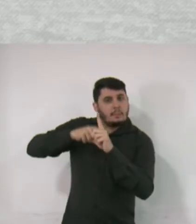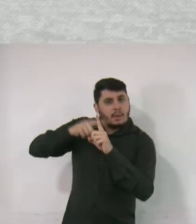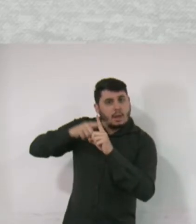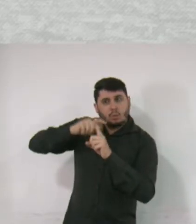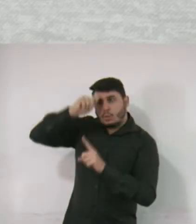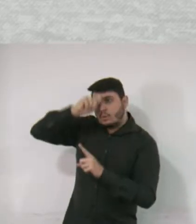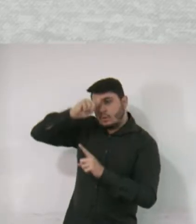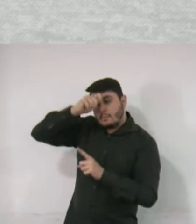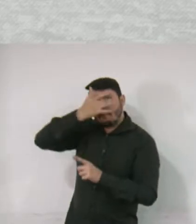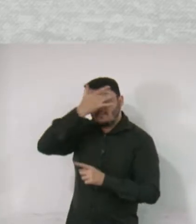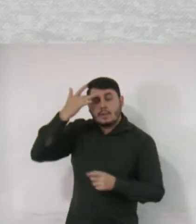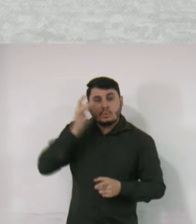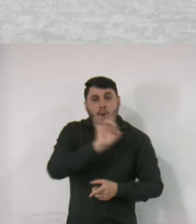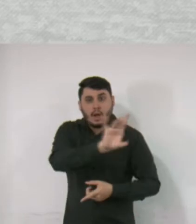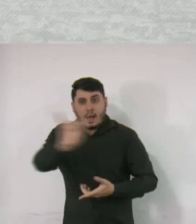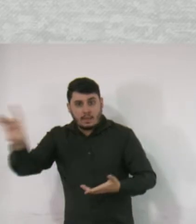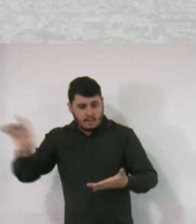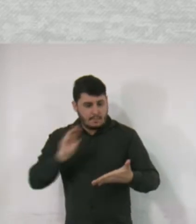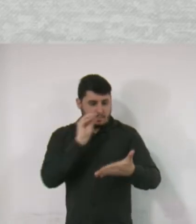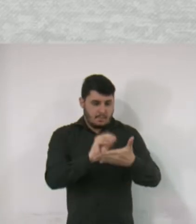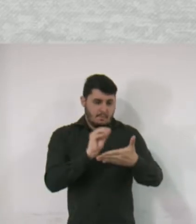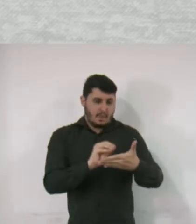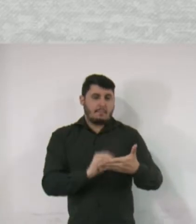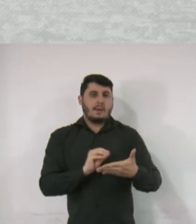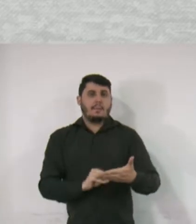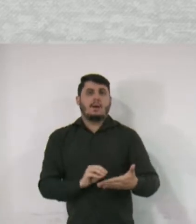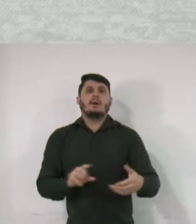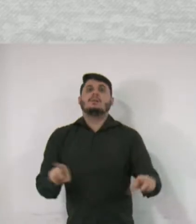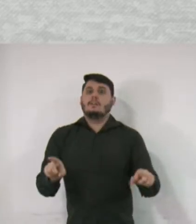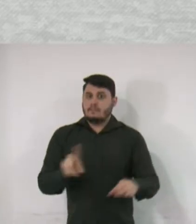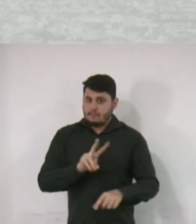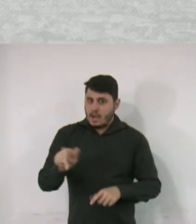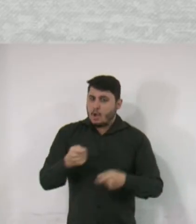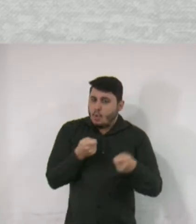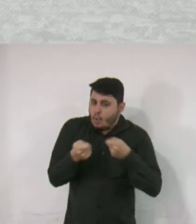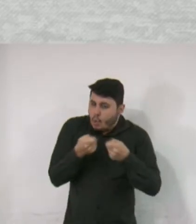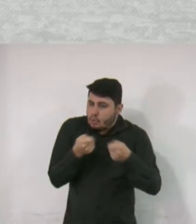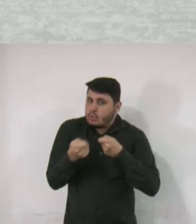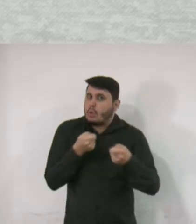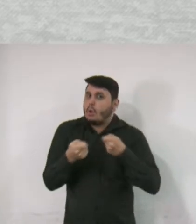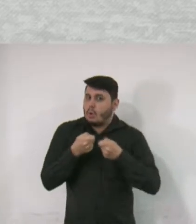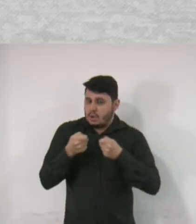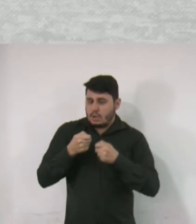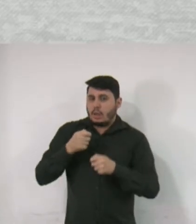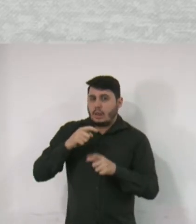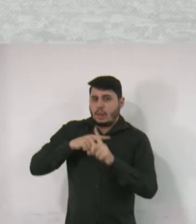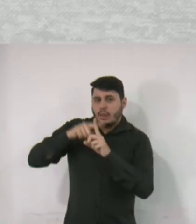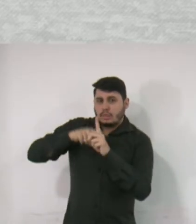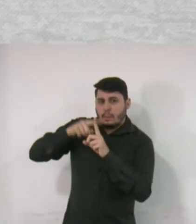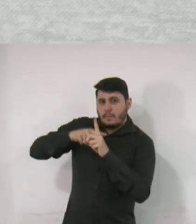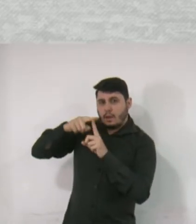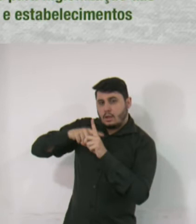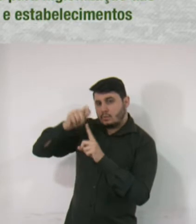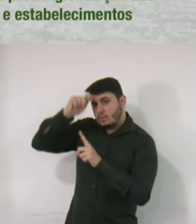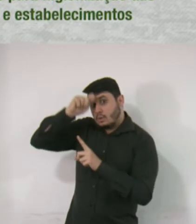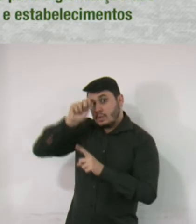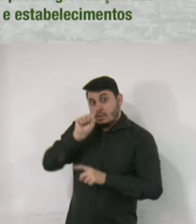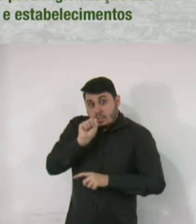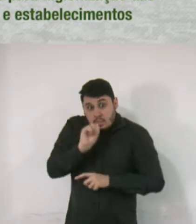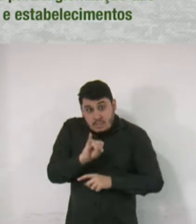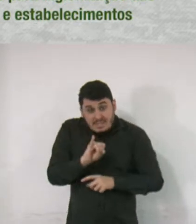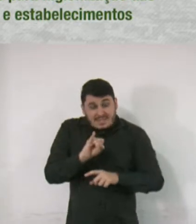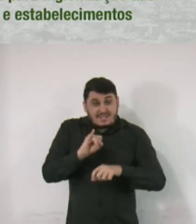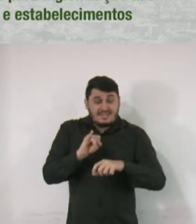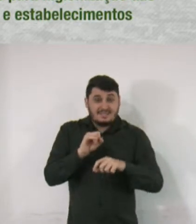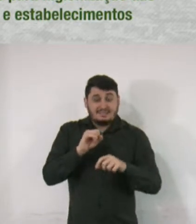equipe de funcionários dos excursionistas para qualquer avaliação na saúde, através da